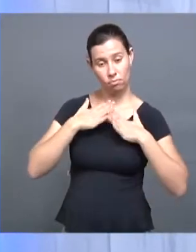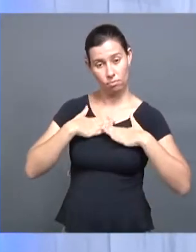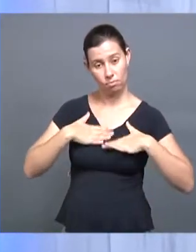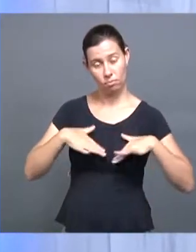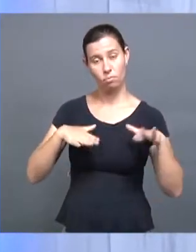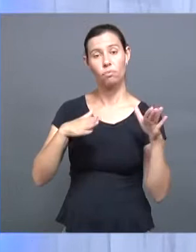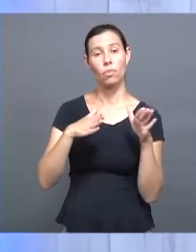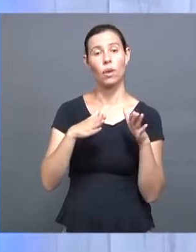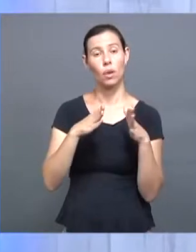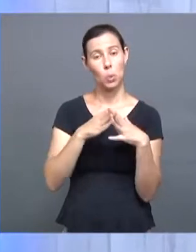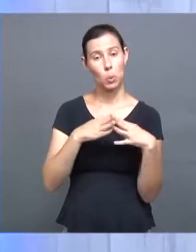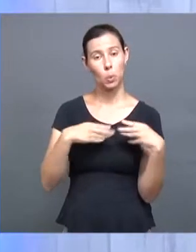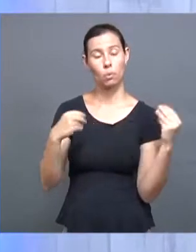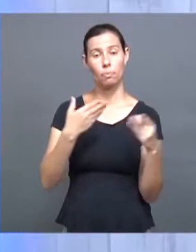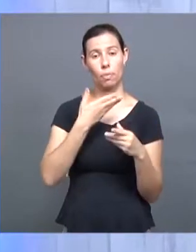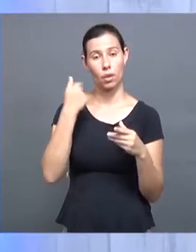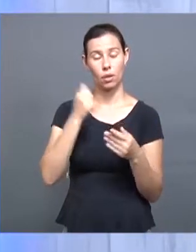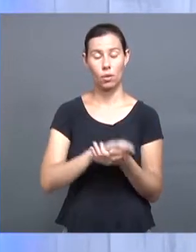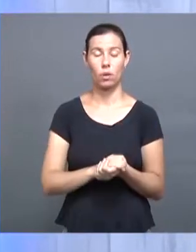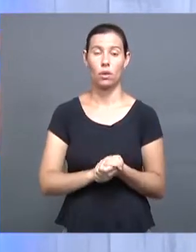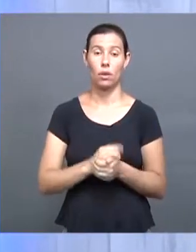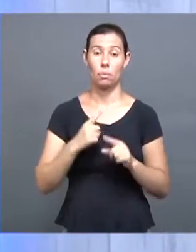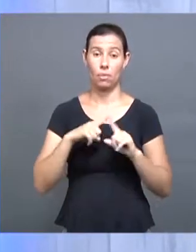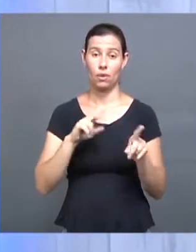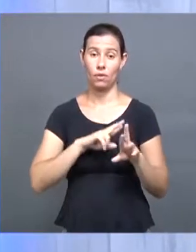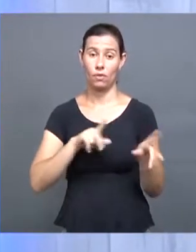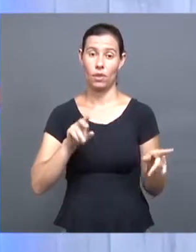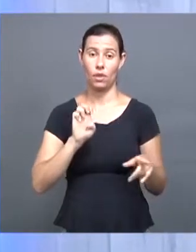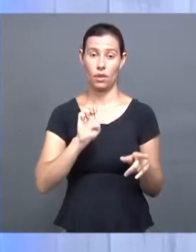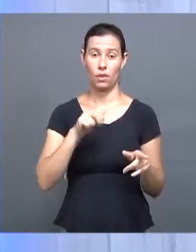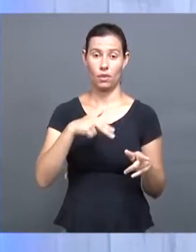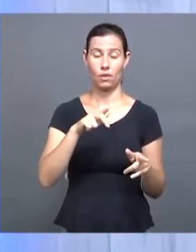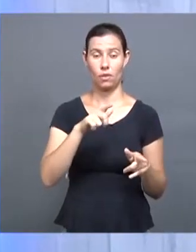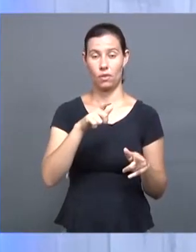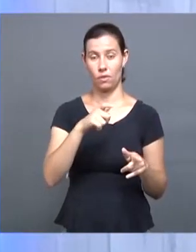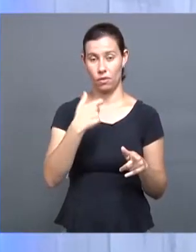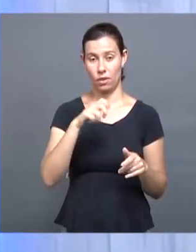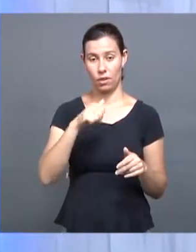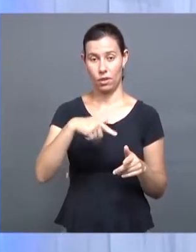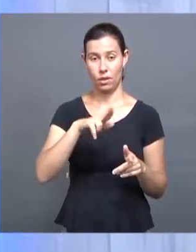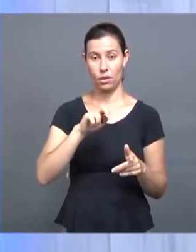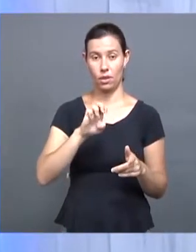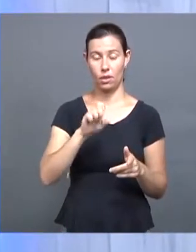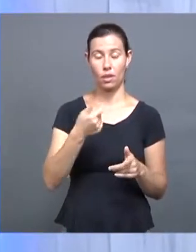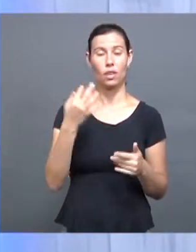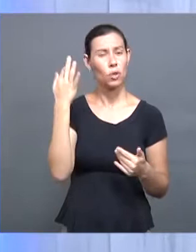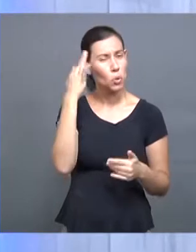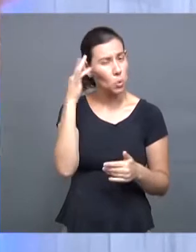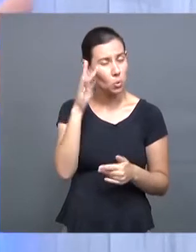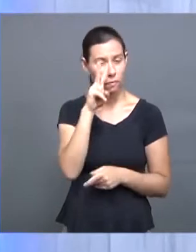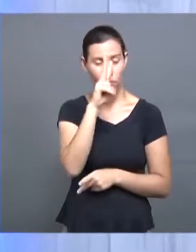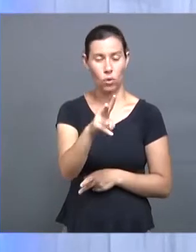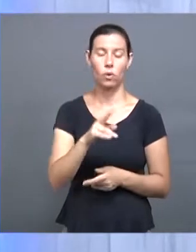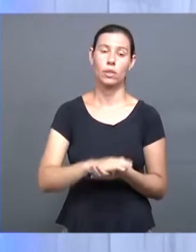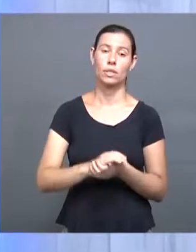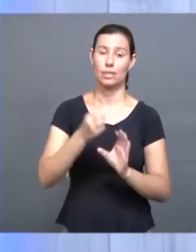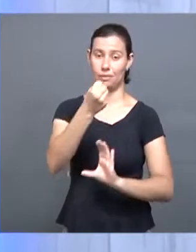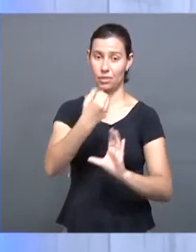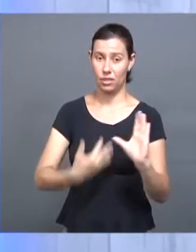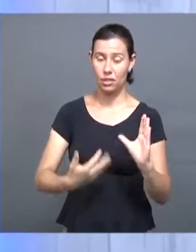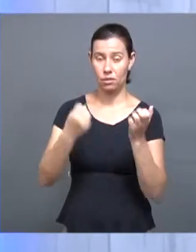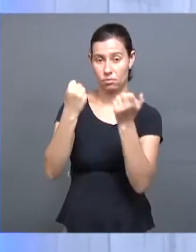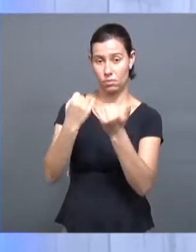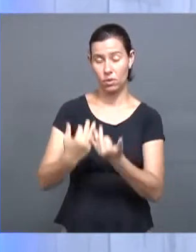enxaqueca é uma dor de mais forte intensidade, inclusive é um dos critérios que a gente usa para diferenciar as duas, com todas as características que o Dr.